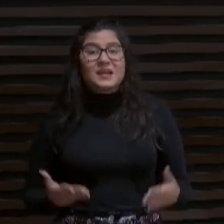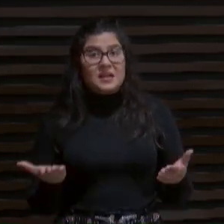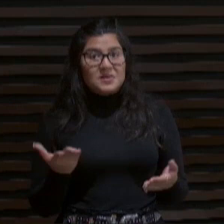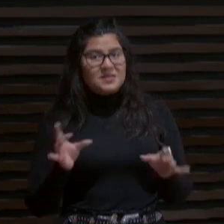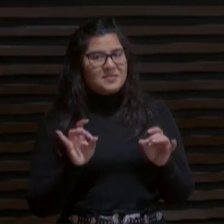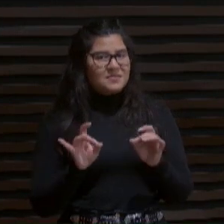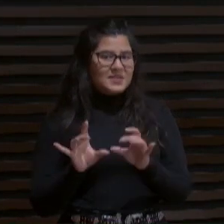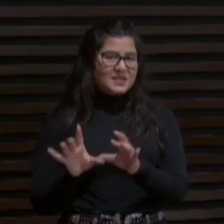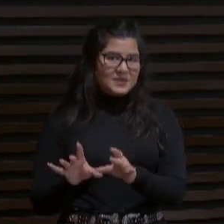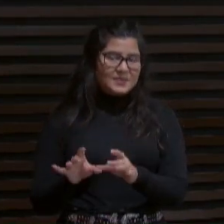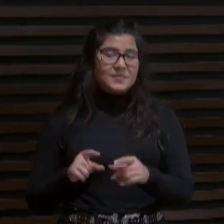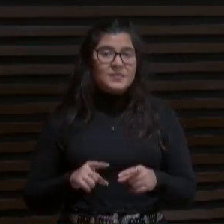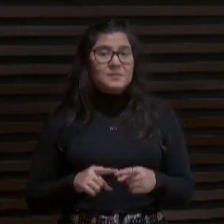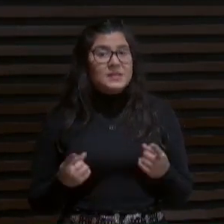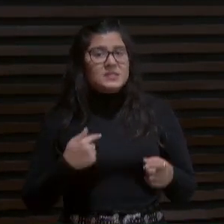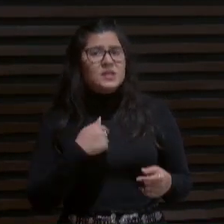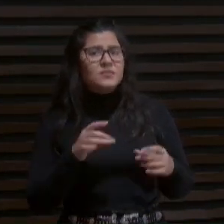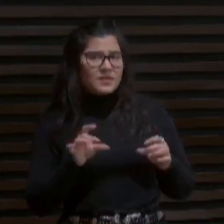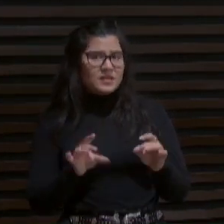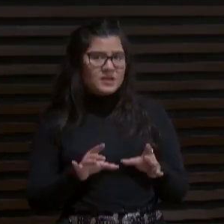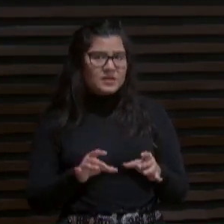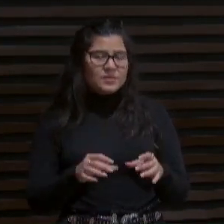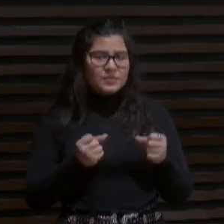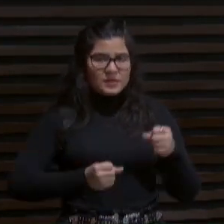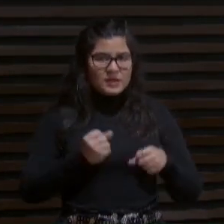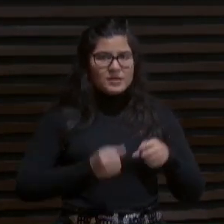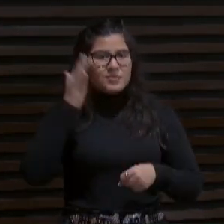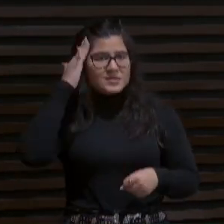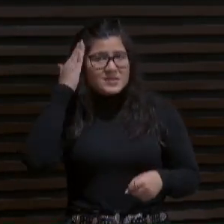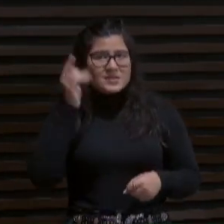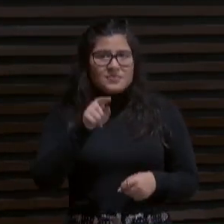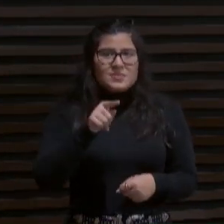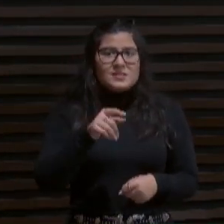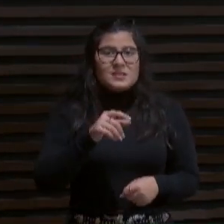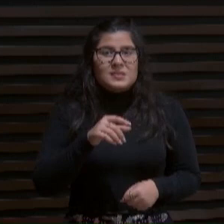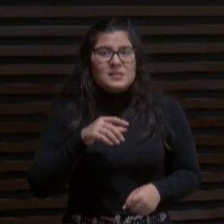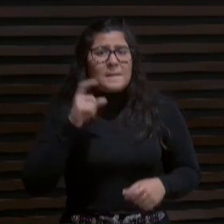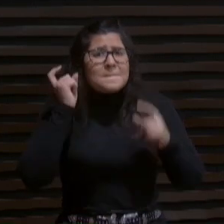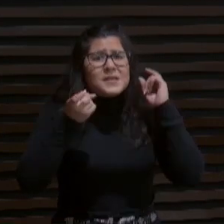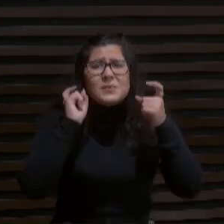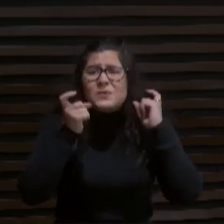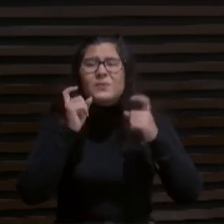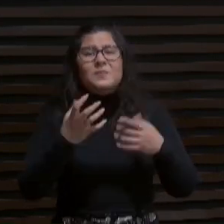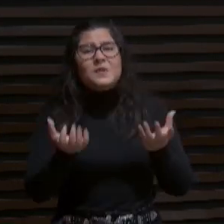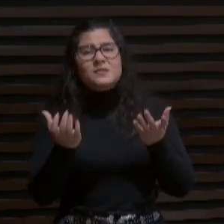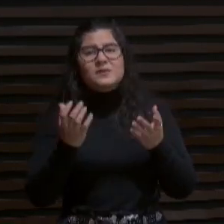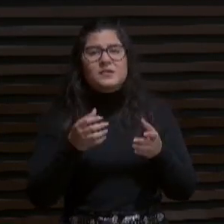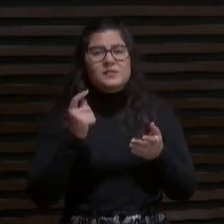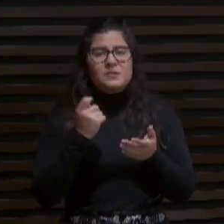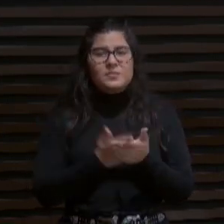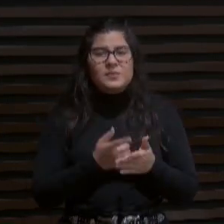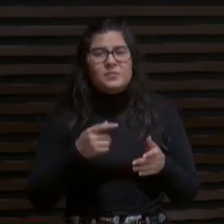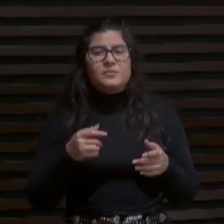enfim, eu estou vendendo a Spin. E aí eu sei que você está desesperado procurando um carro. E só pensa,